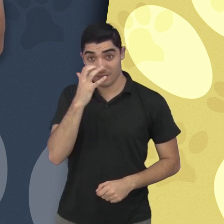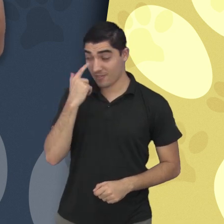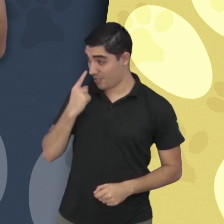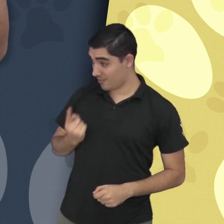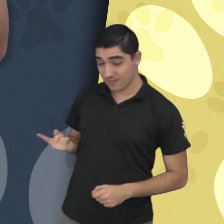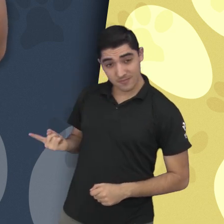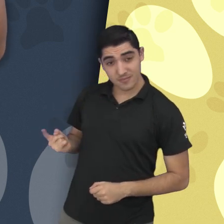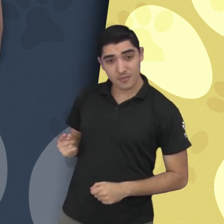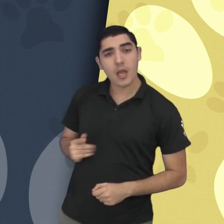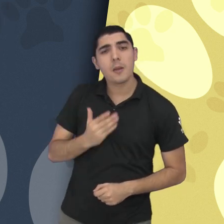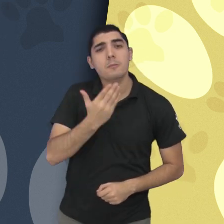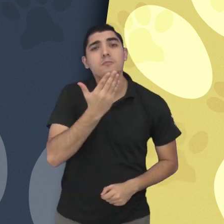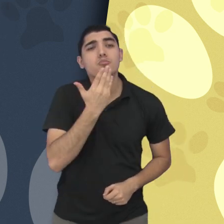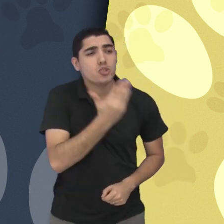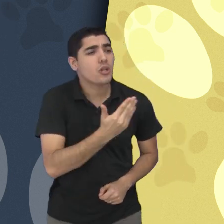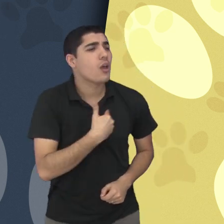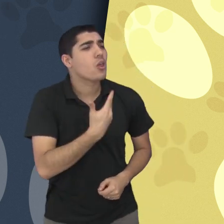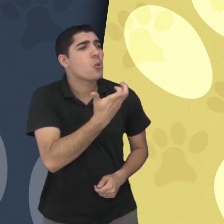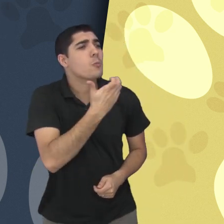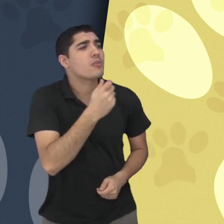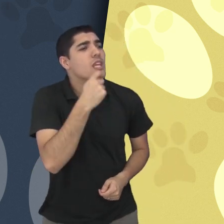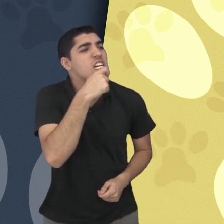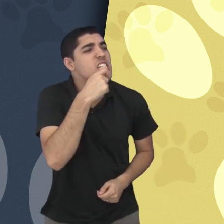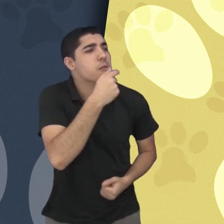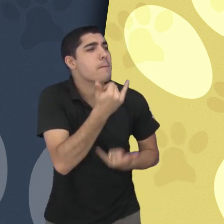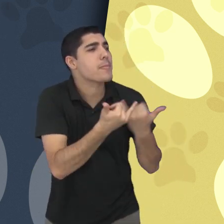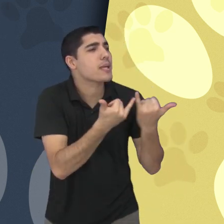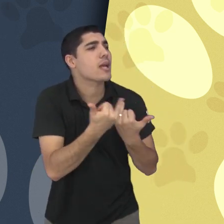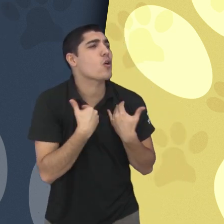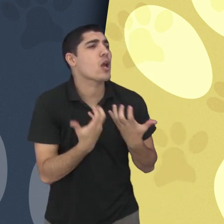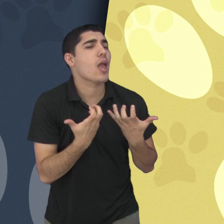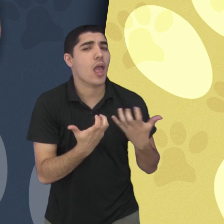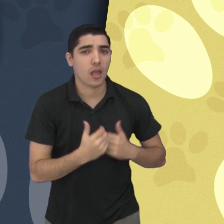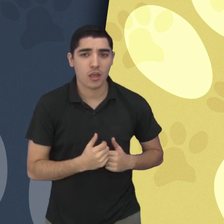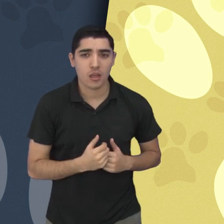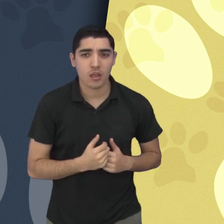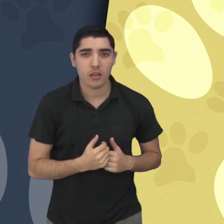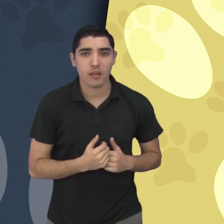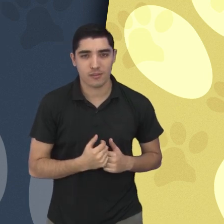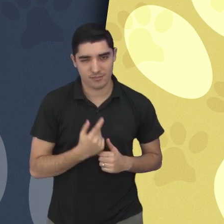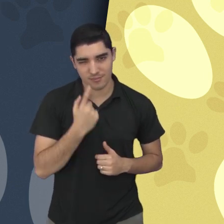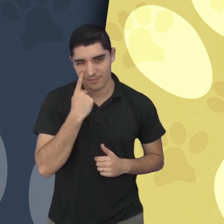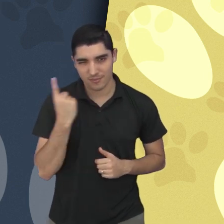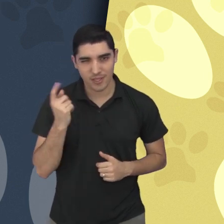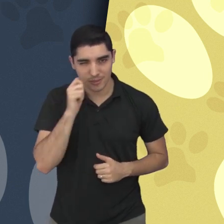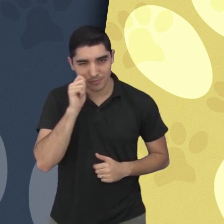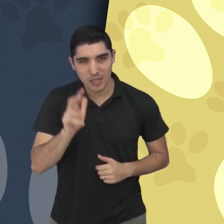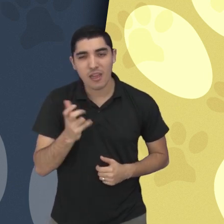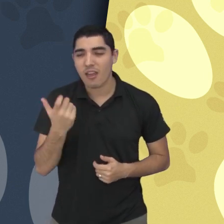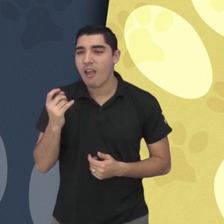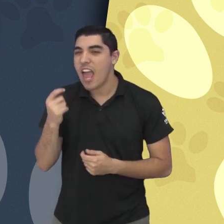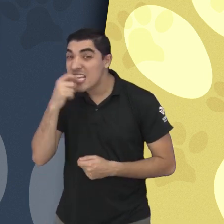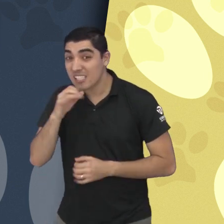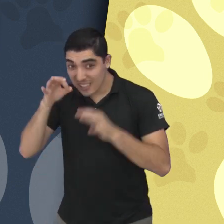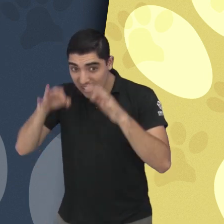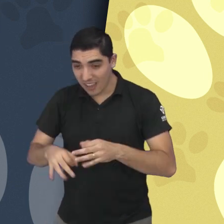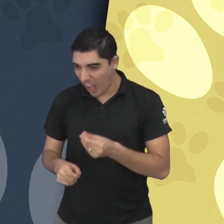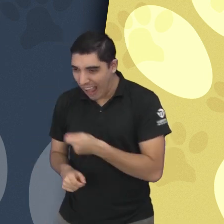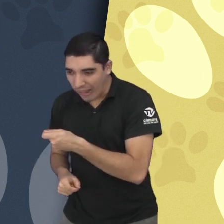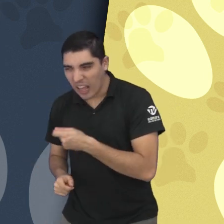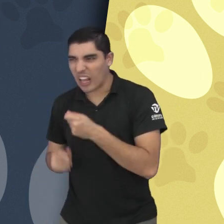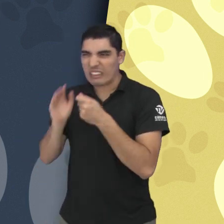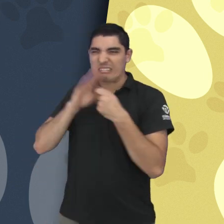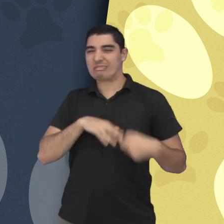ele fica pedindo para brincar com a escova da tutora. Ele só quer farra, minha gente. Escovar o dente que é bom, não quer nada, quer